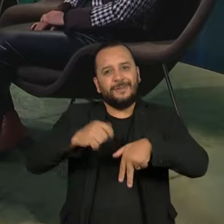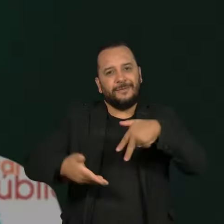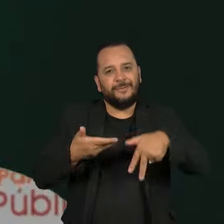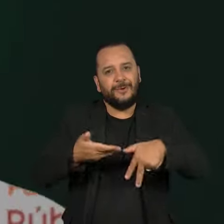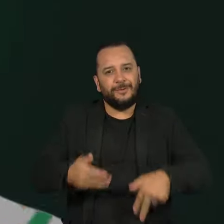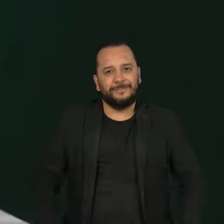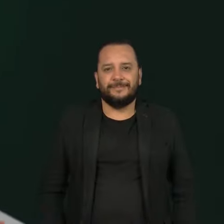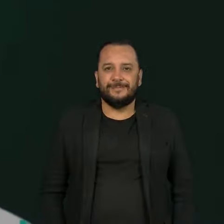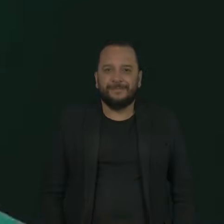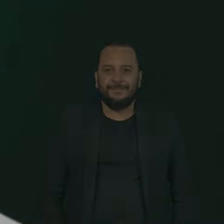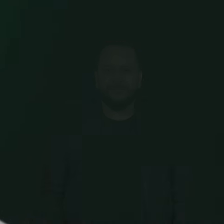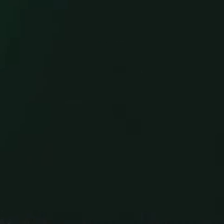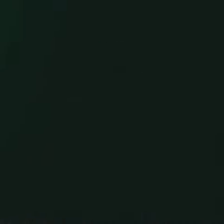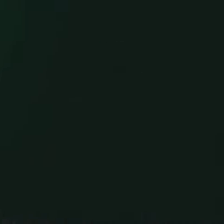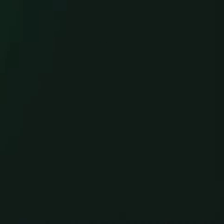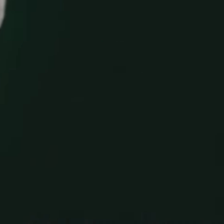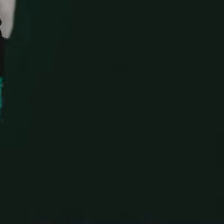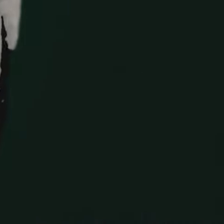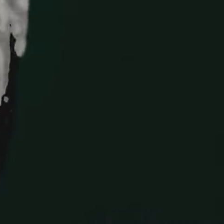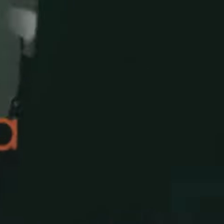Foco.